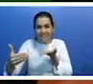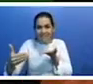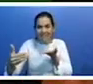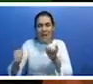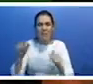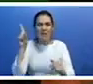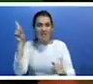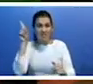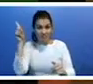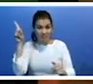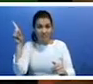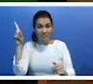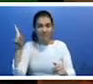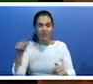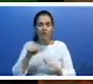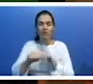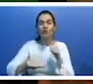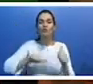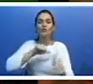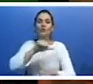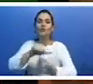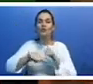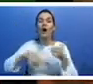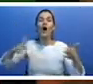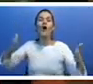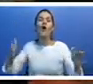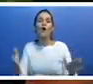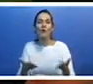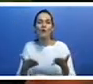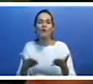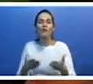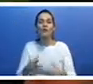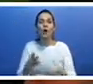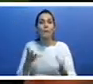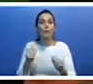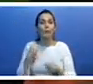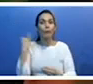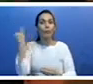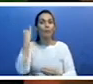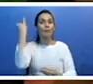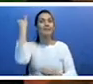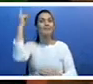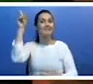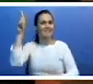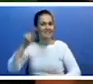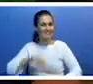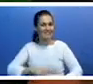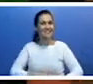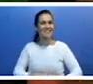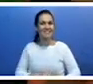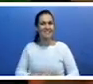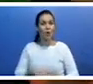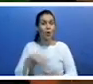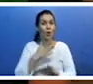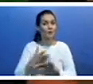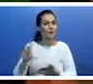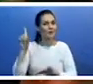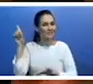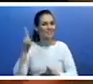esse aparelho se tornasse hoje extremamente útil. Então, podemos dizer que começou tudo aqui,